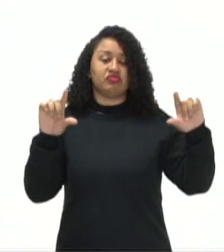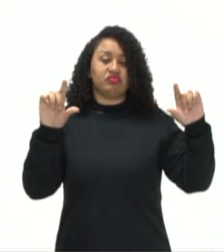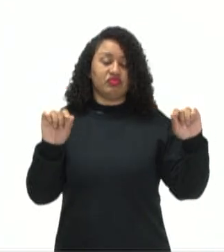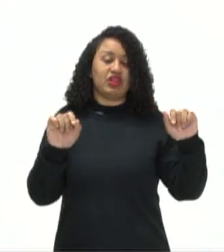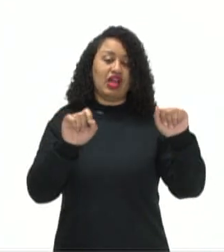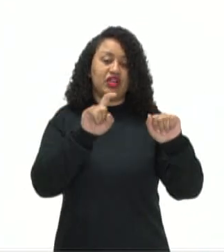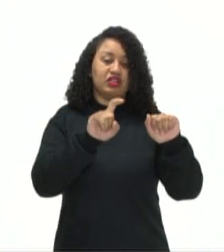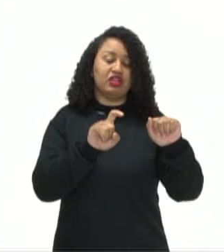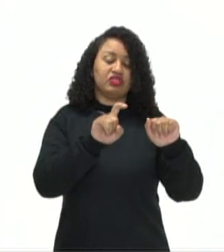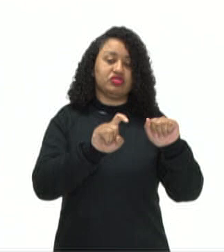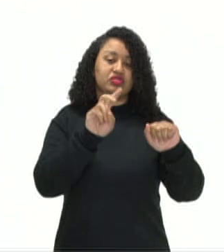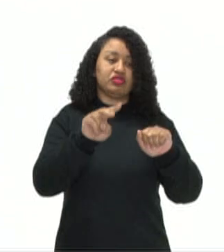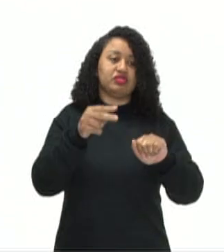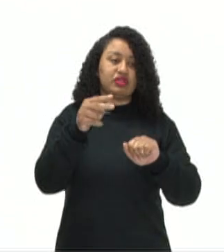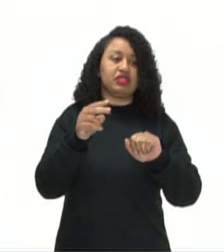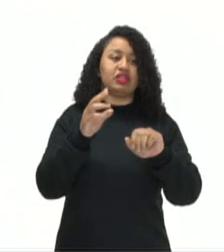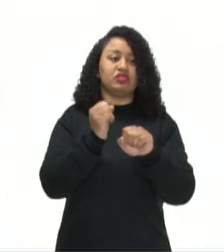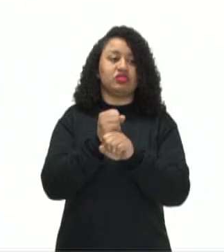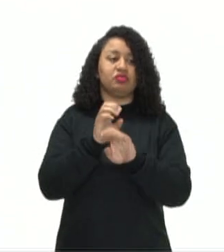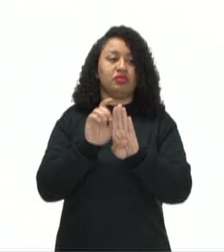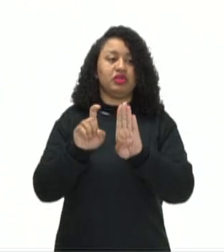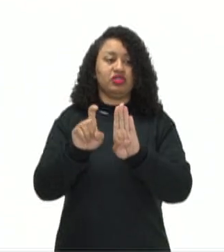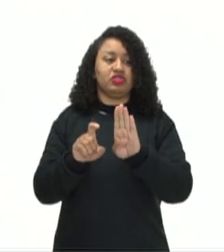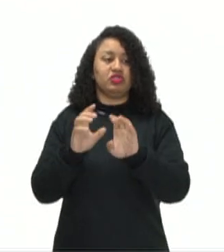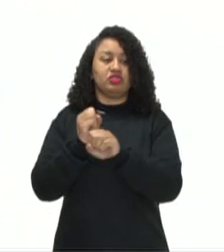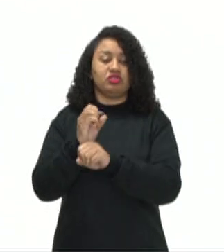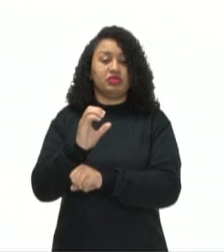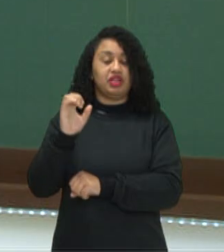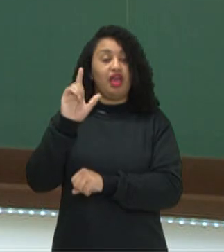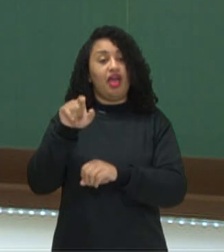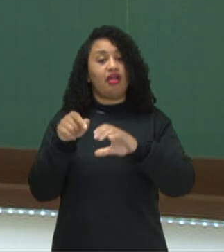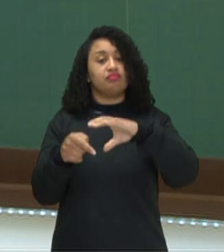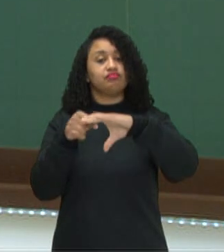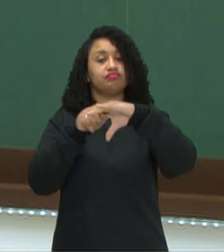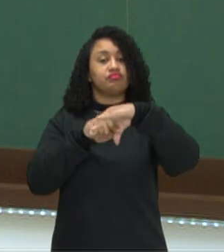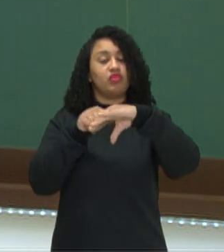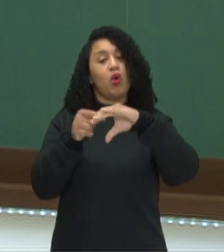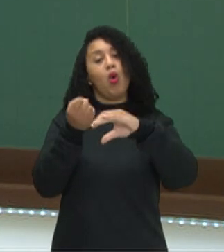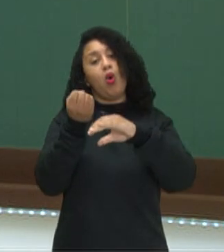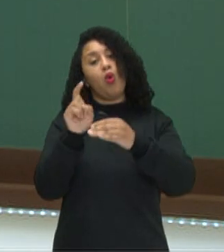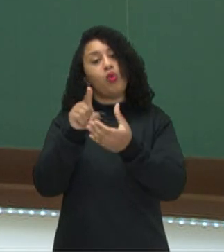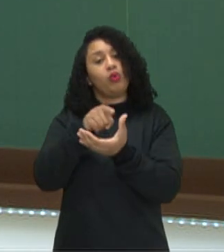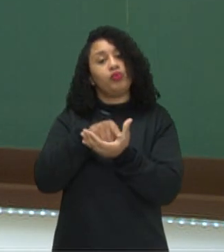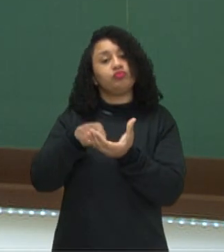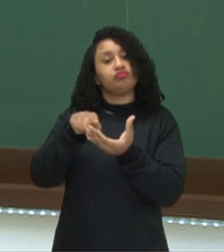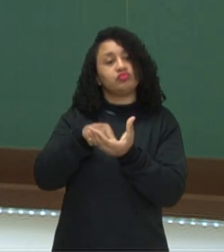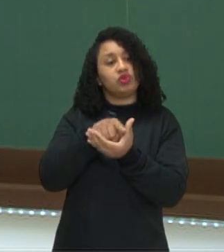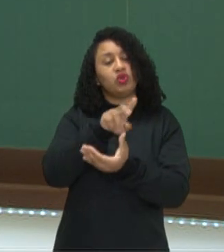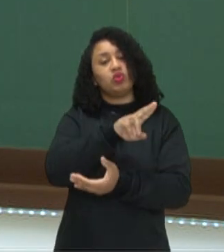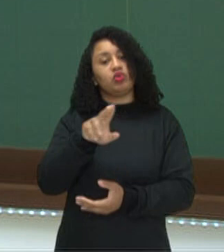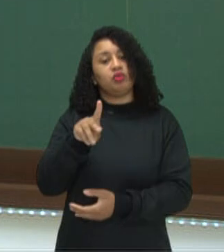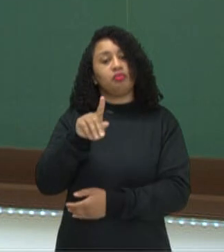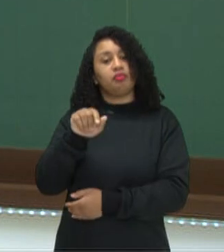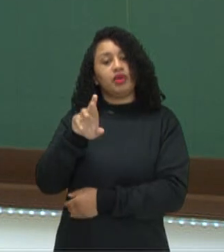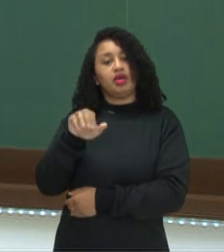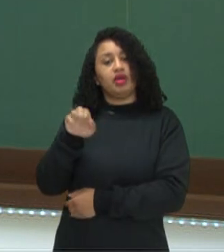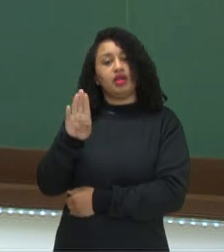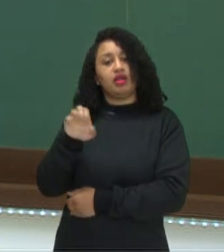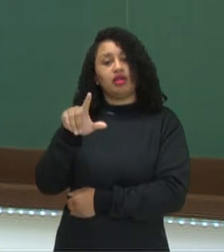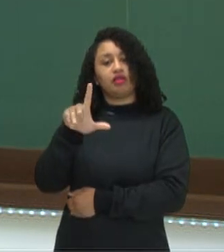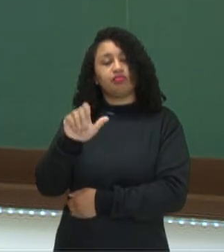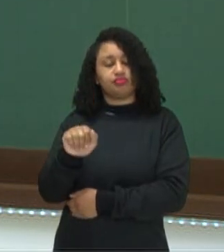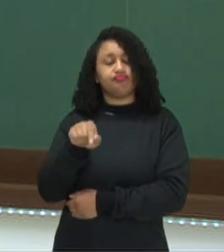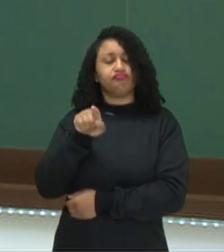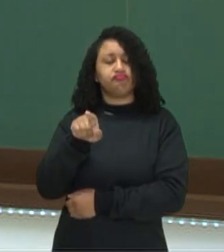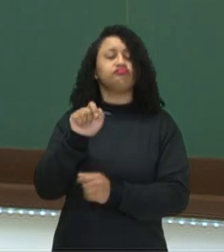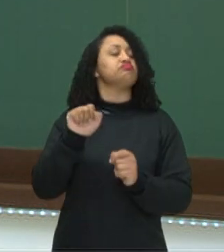ao quadrado mais bx mais c, é uma curva, e a qual nós damos o nome de parábola. Essa parábola,